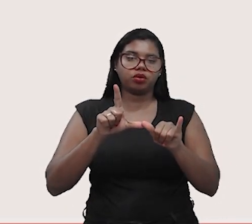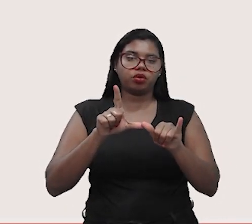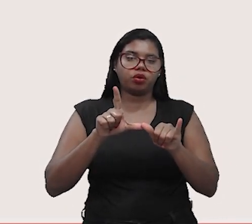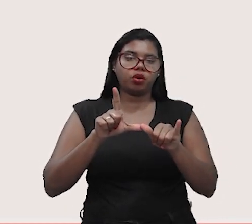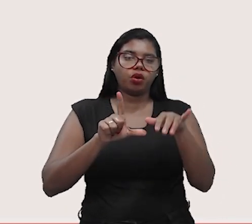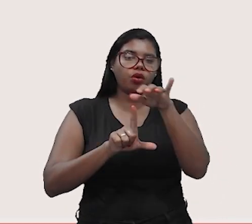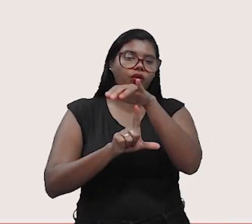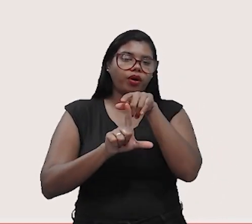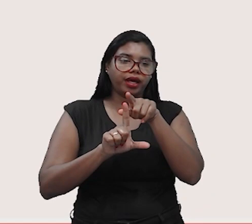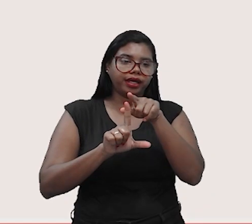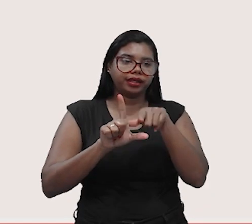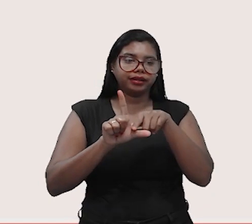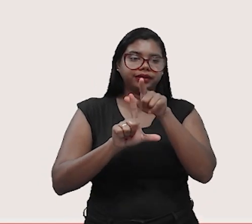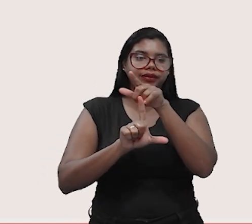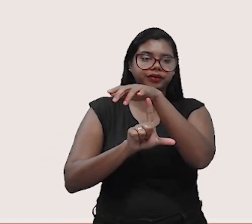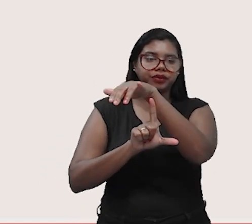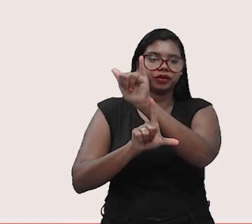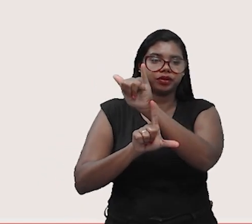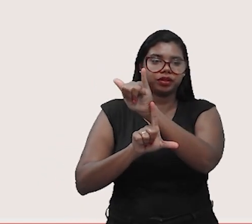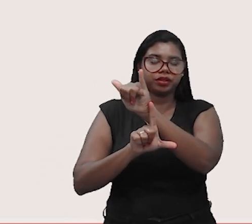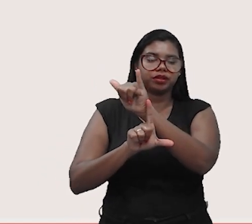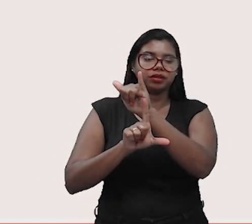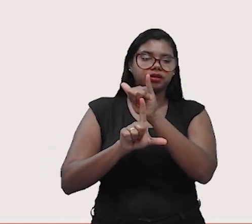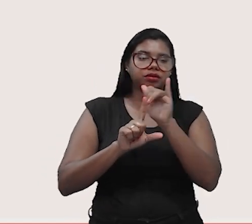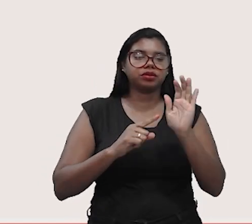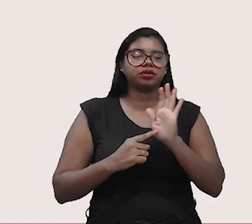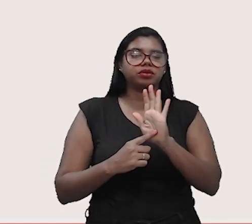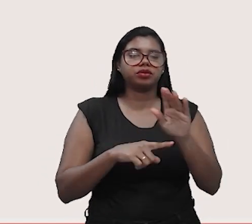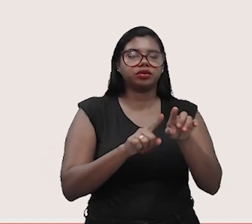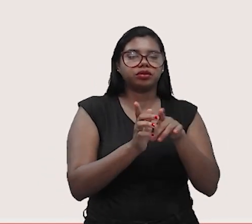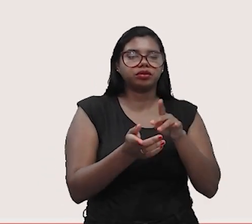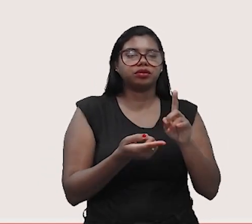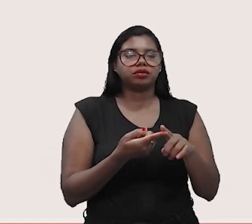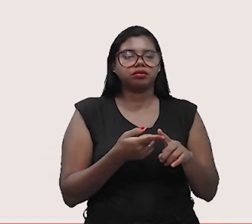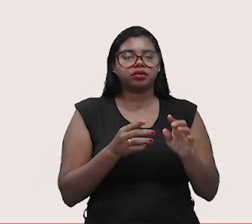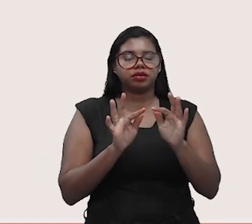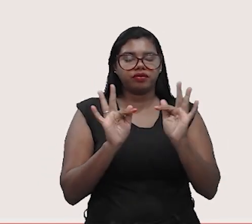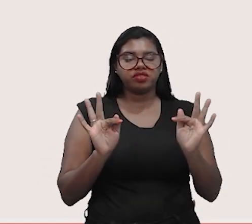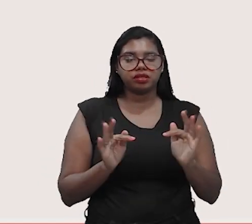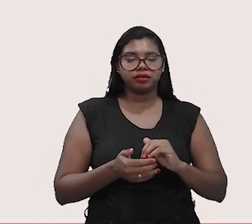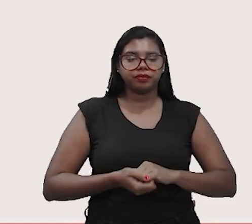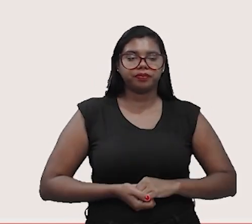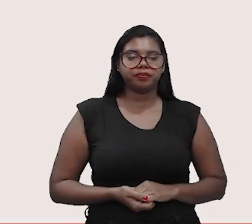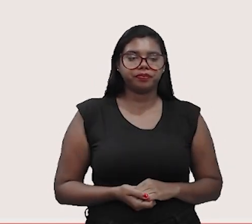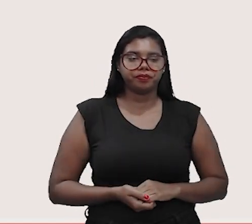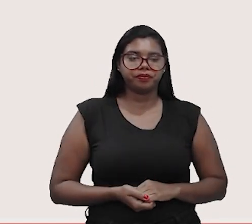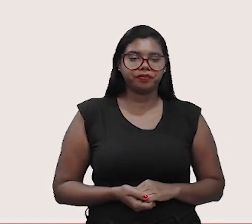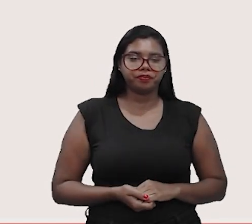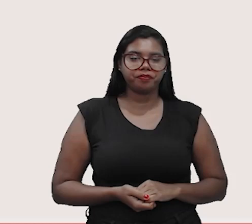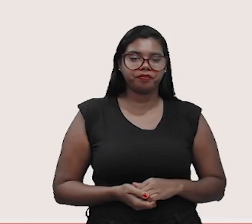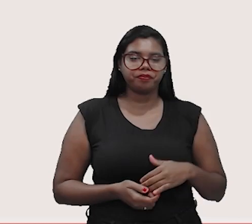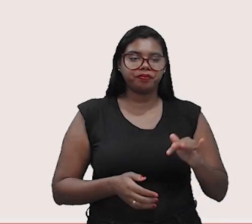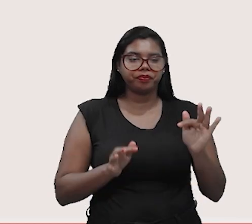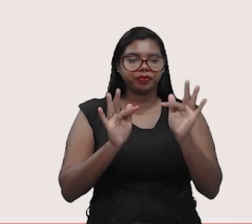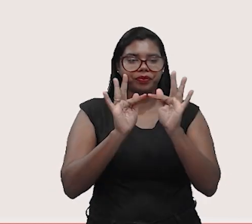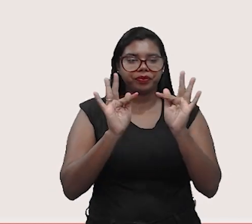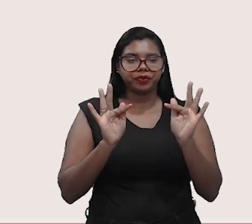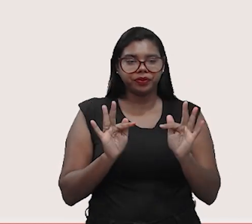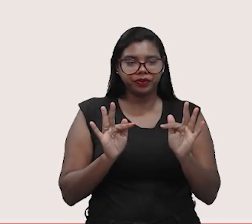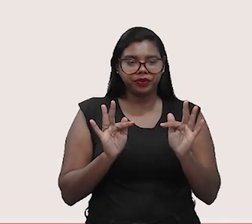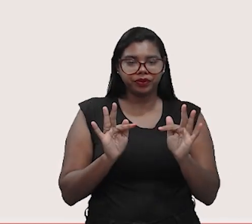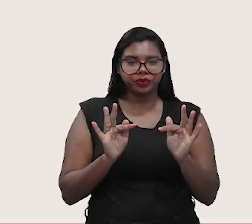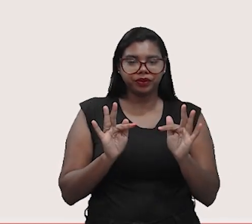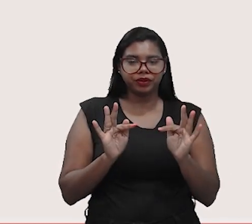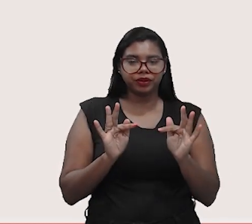menor ponto de imagem da minha função. Ou seja, a minha função ela parte desse ponto e